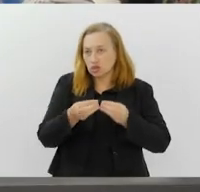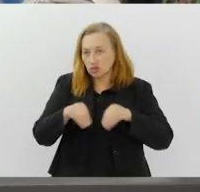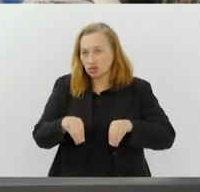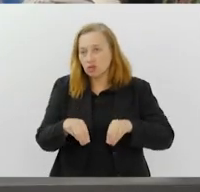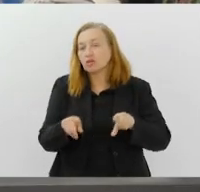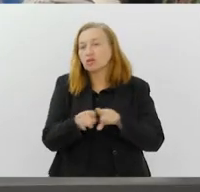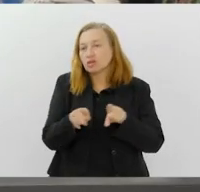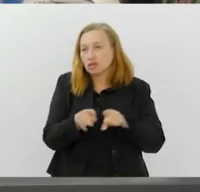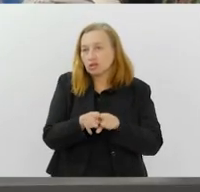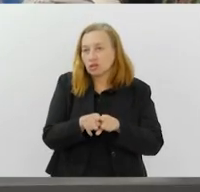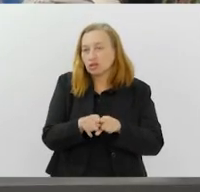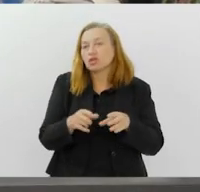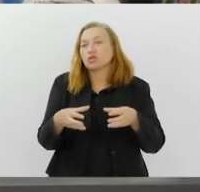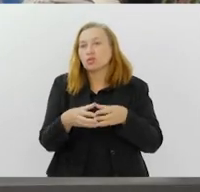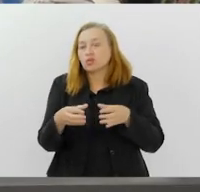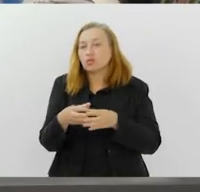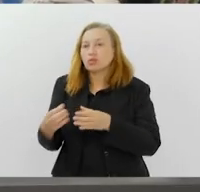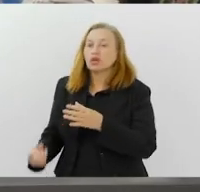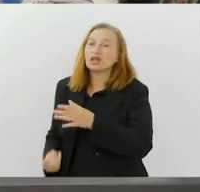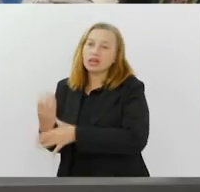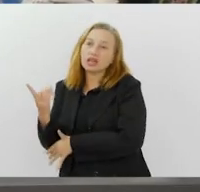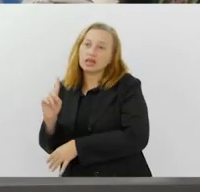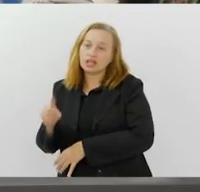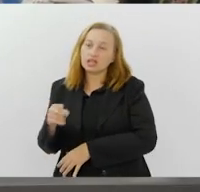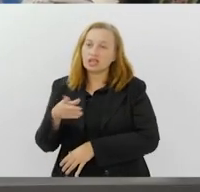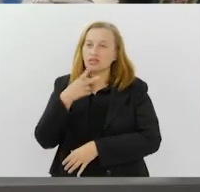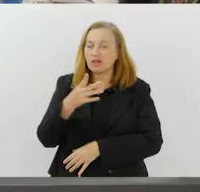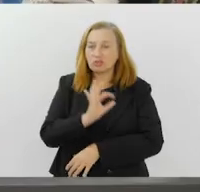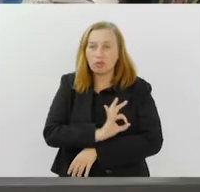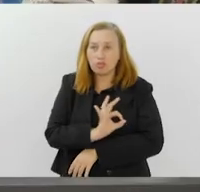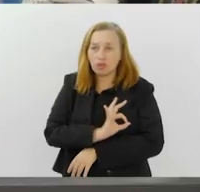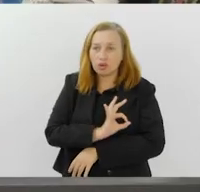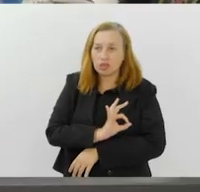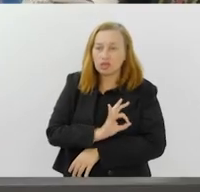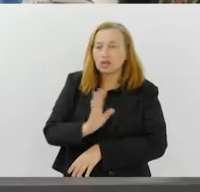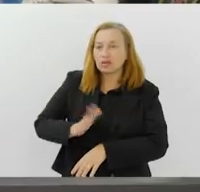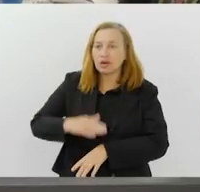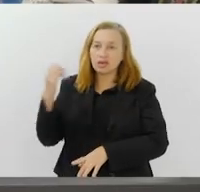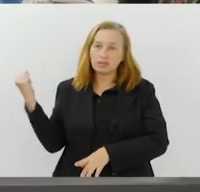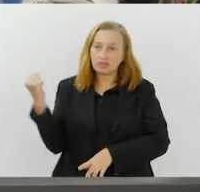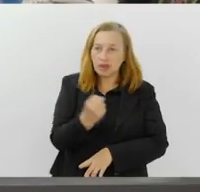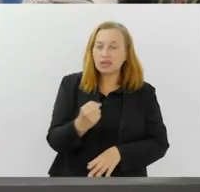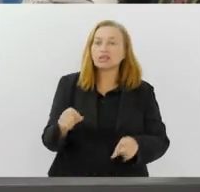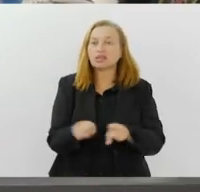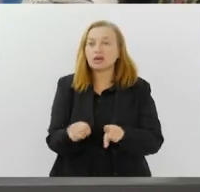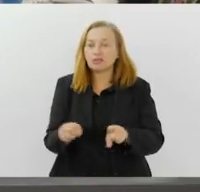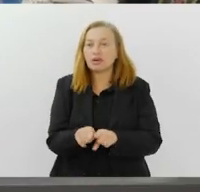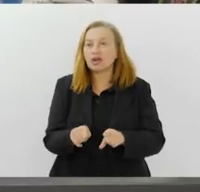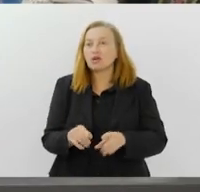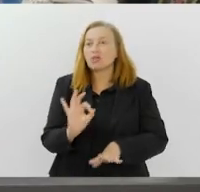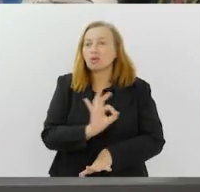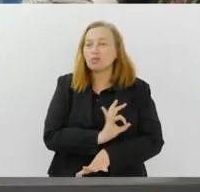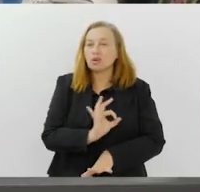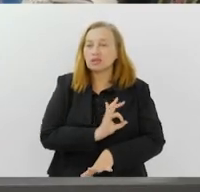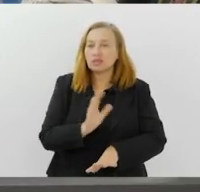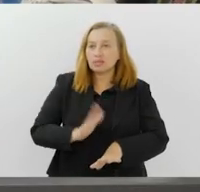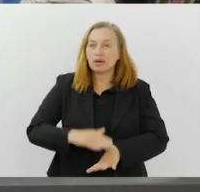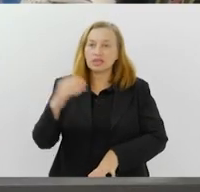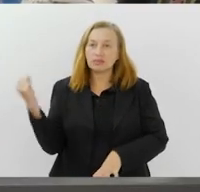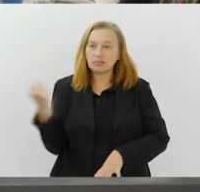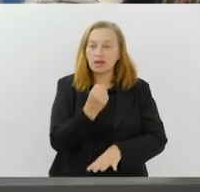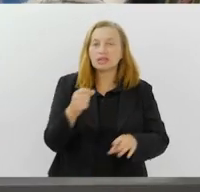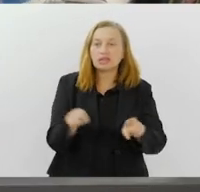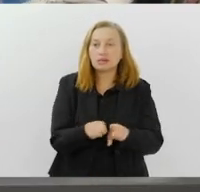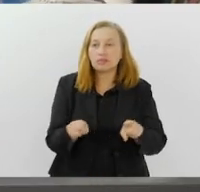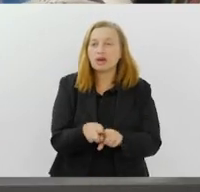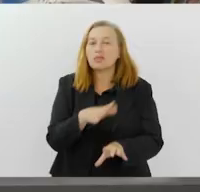como também os grupos que o fazem né a gente falava de uma polícia que mais mata e a gente precisa falar agora de uma polícia que mais mata e mais morre com